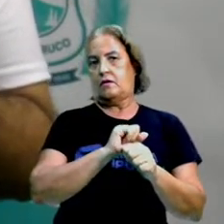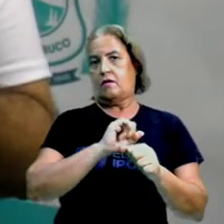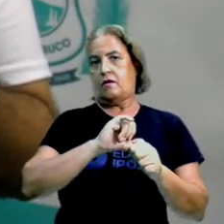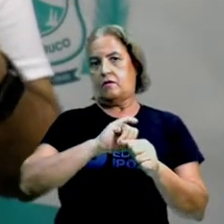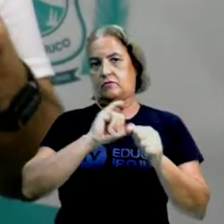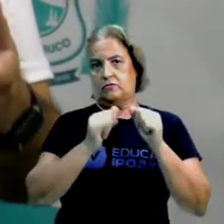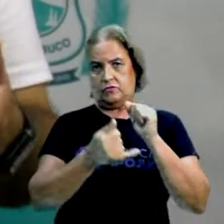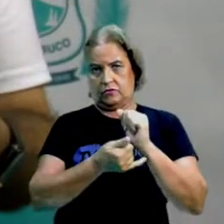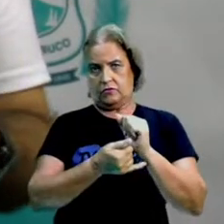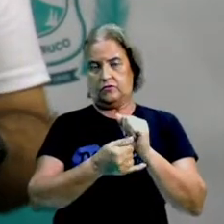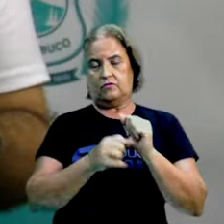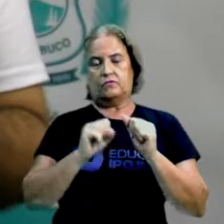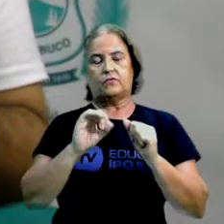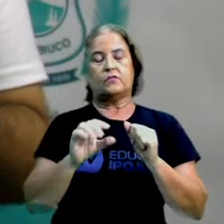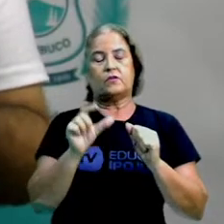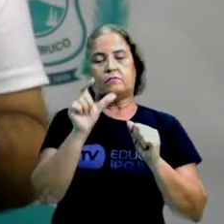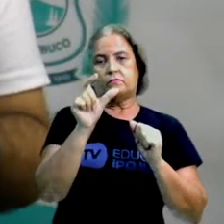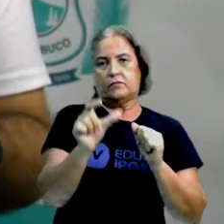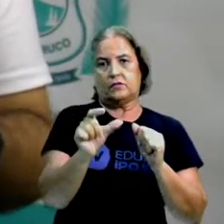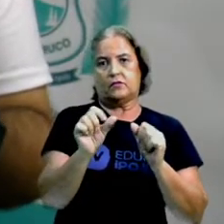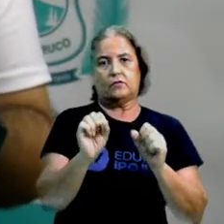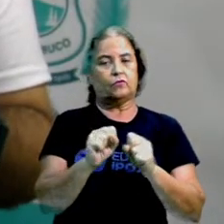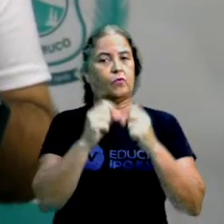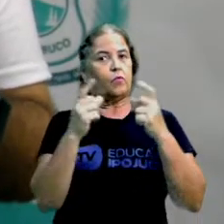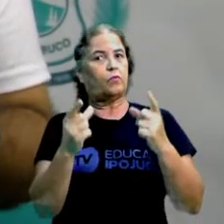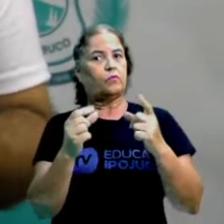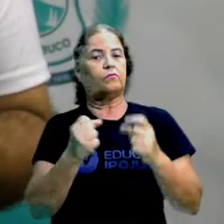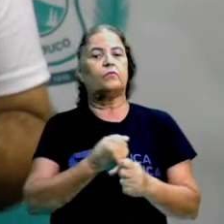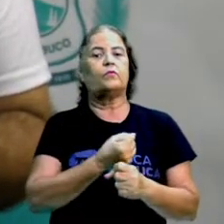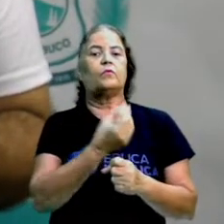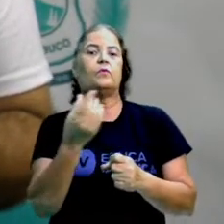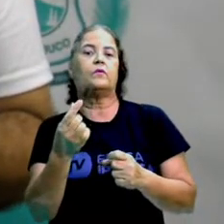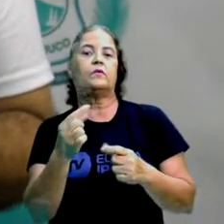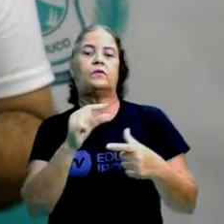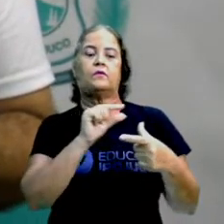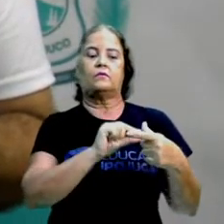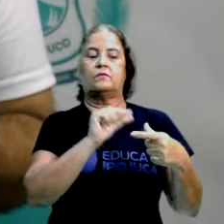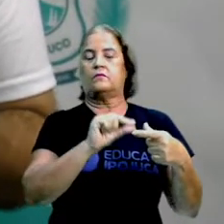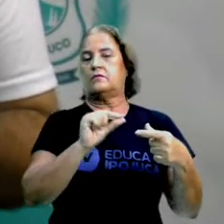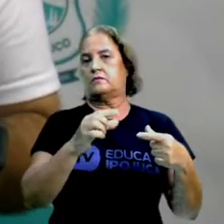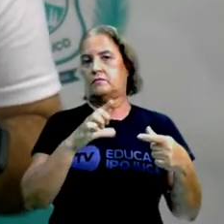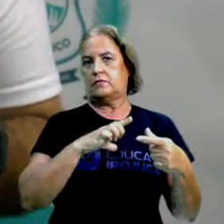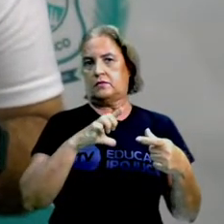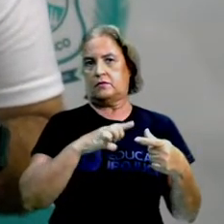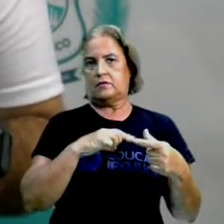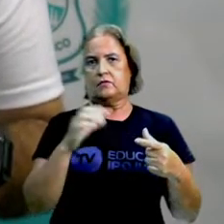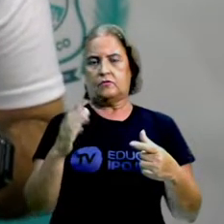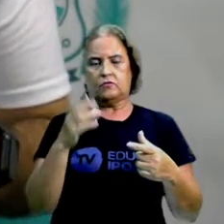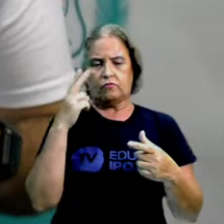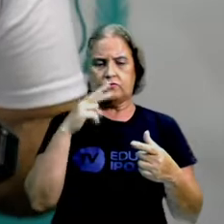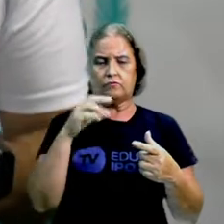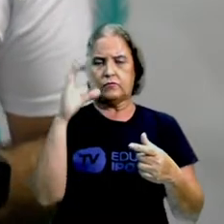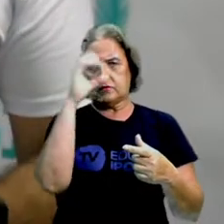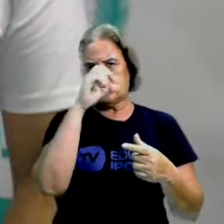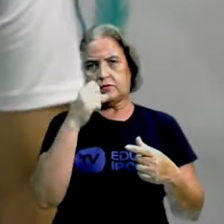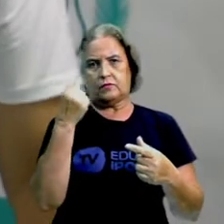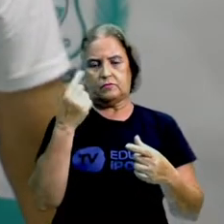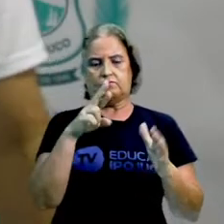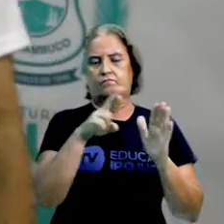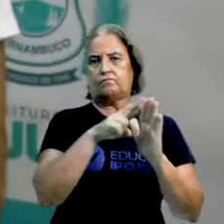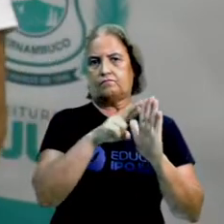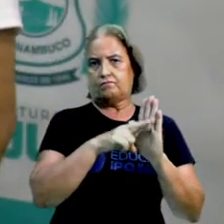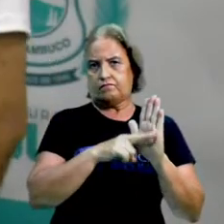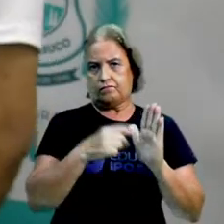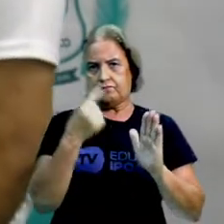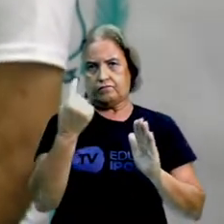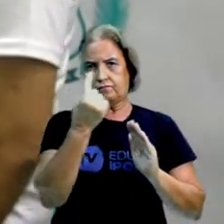não, quantas sílabas ele tem, então agora nós vamos ver cada uma dessas regras, tá